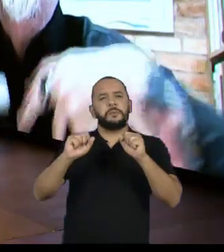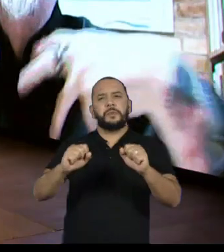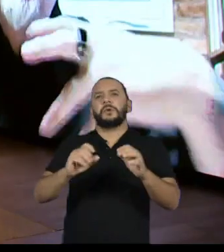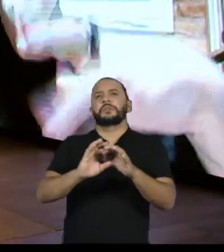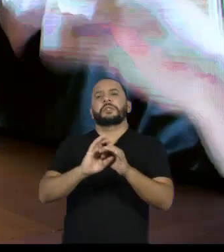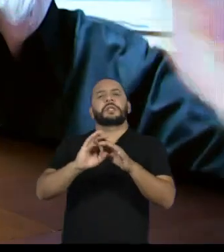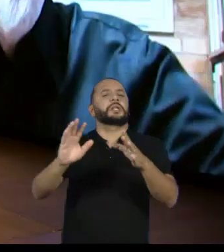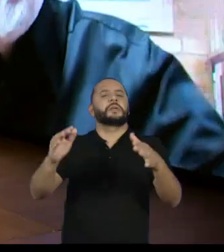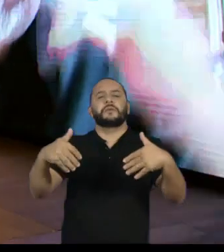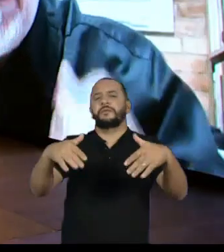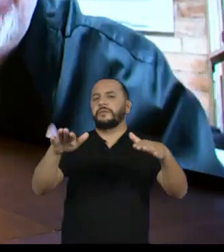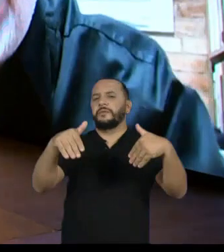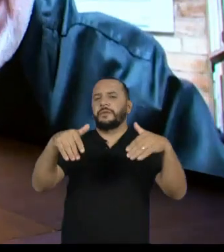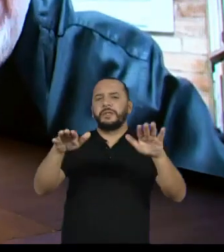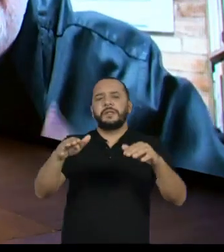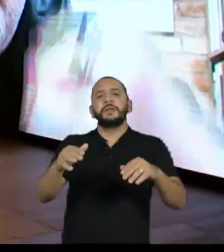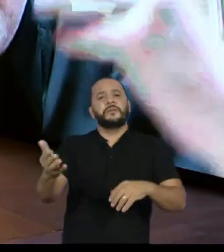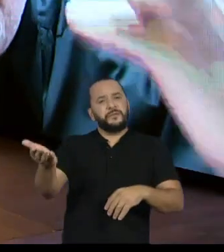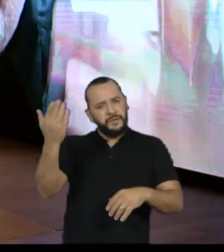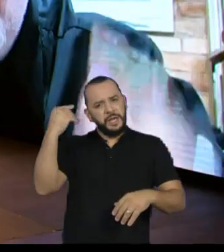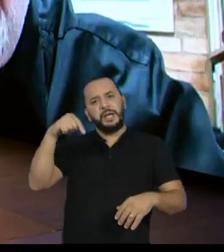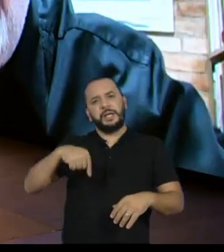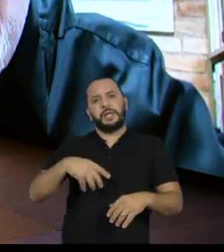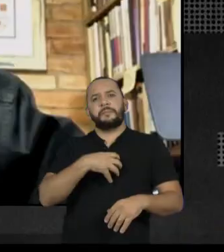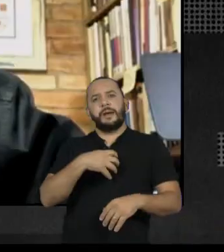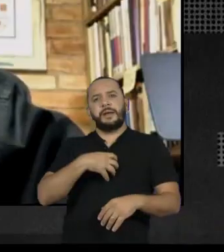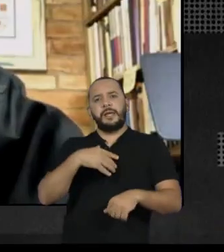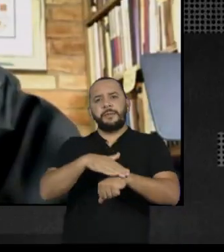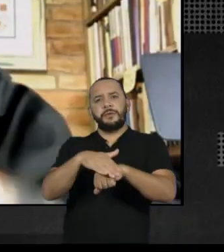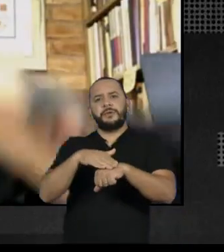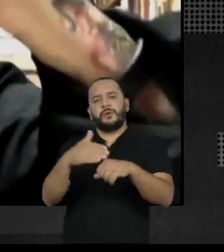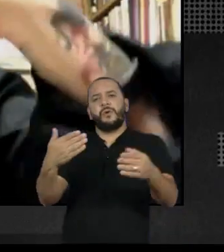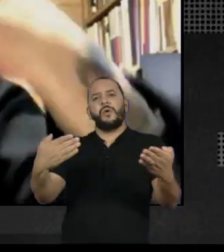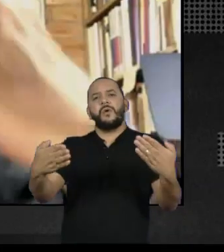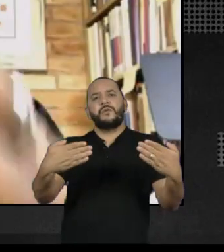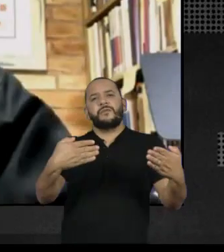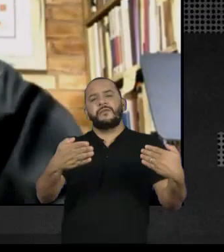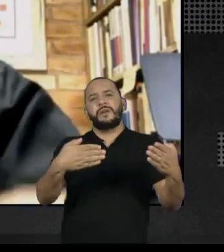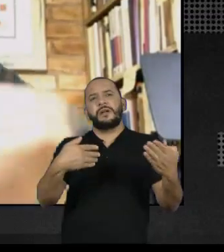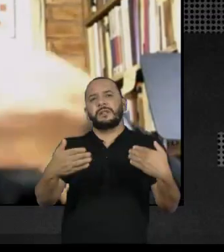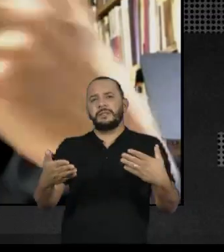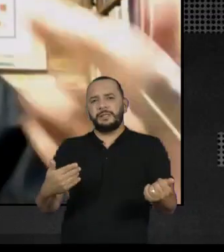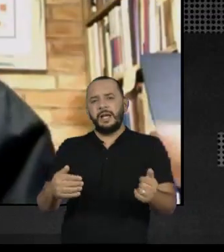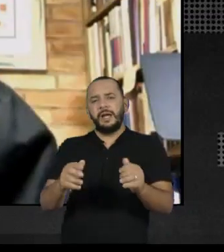e ele veio no telefone e disse assim, pode fazer,